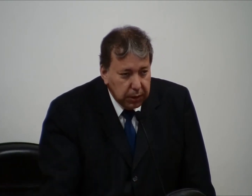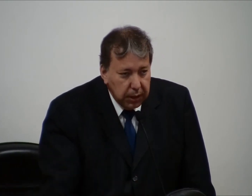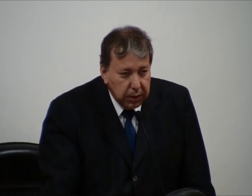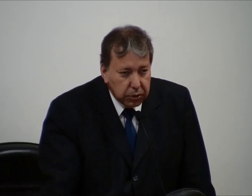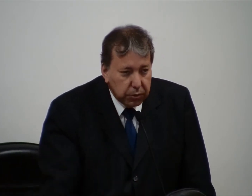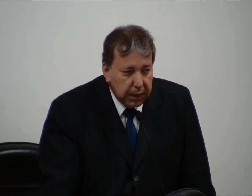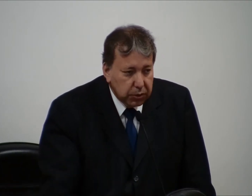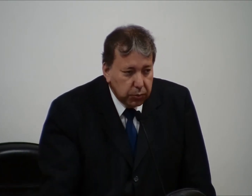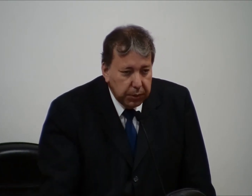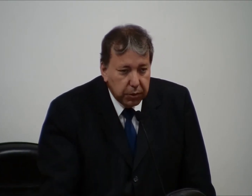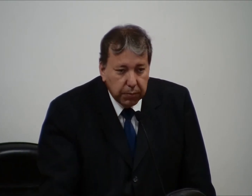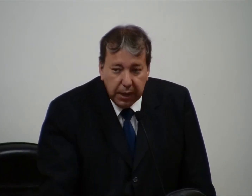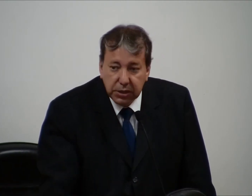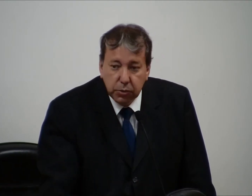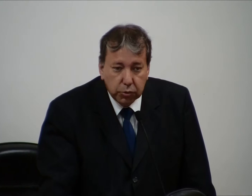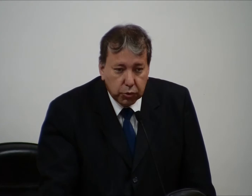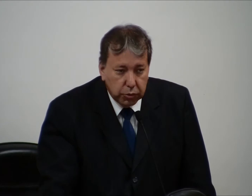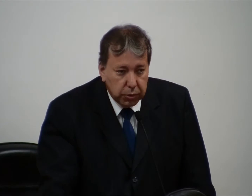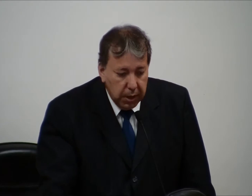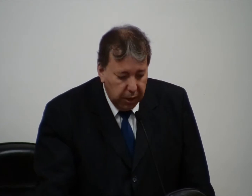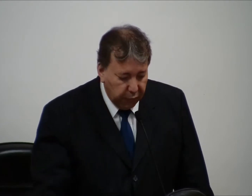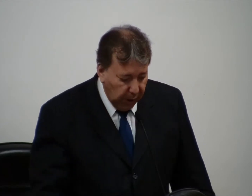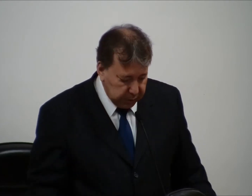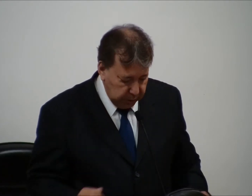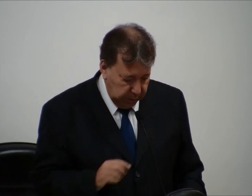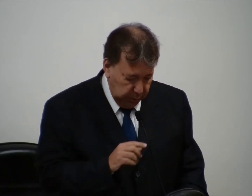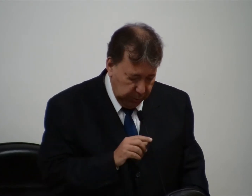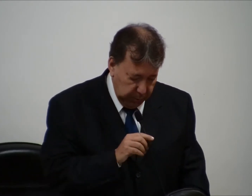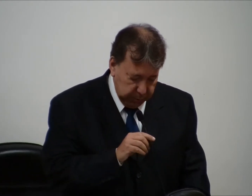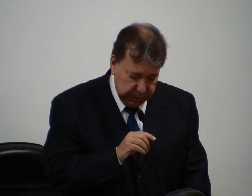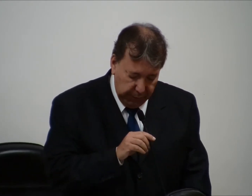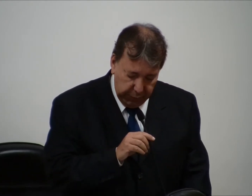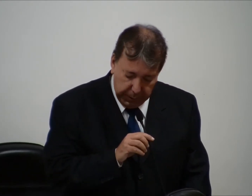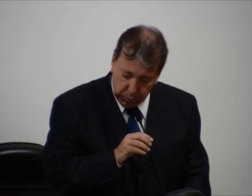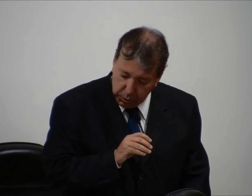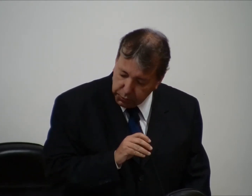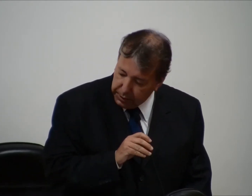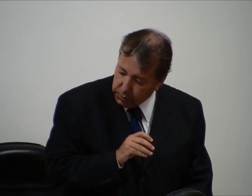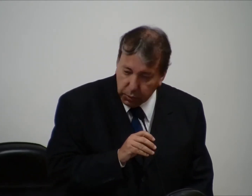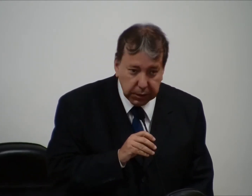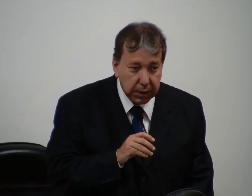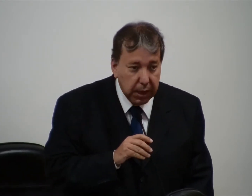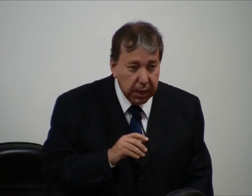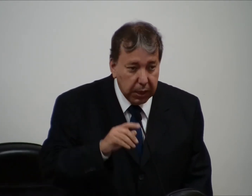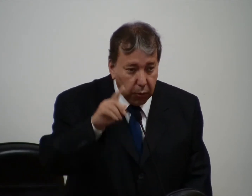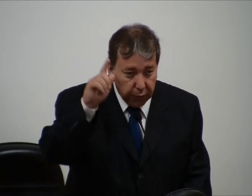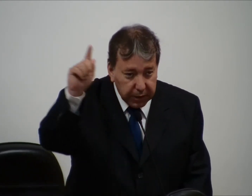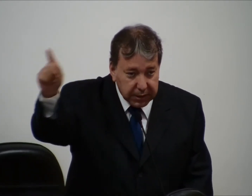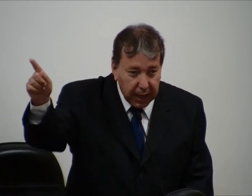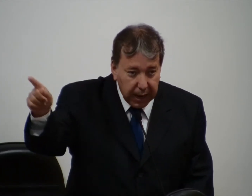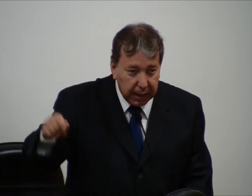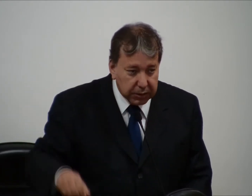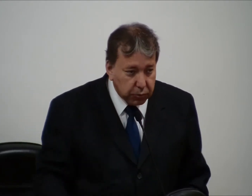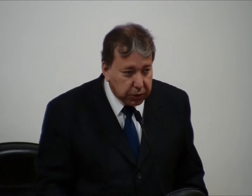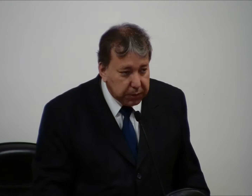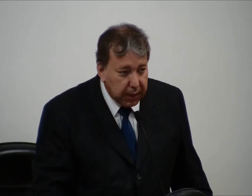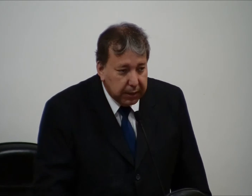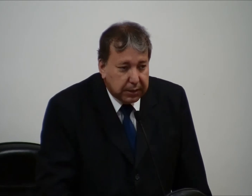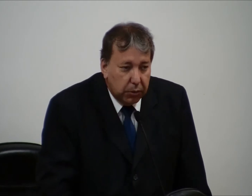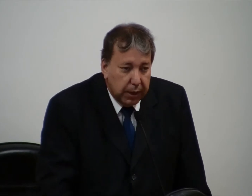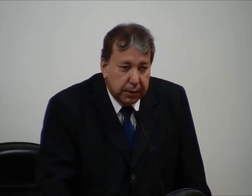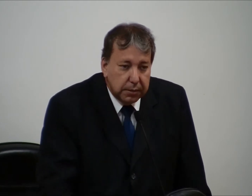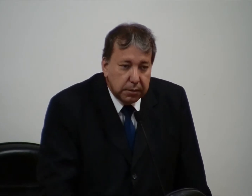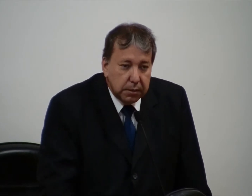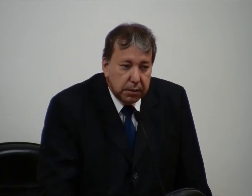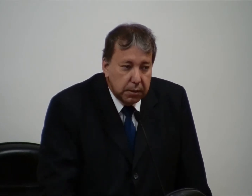vereadores, isso acontece comigo, eu imagino com os outros. Eu faço aqui um desafio para todos os vereadores e conversar lá no Cemitério